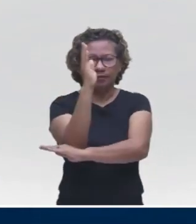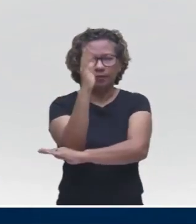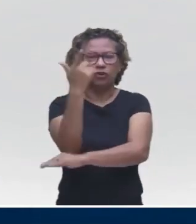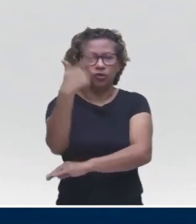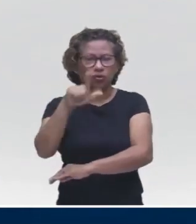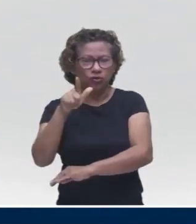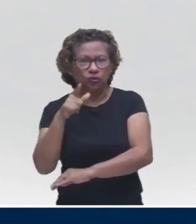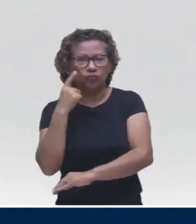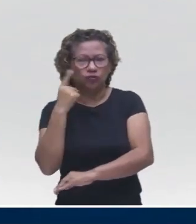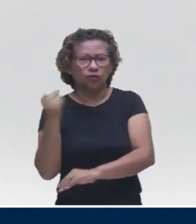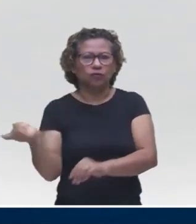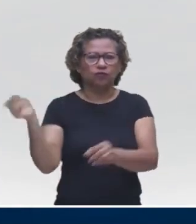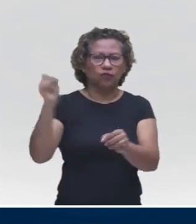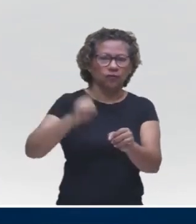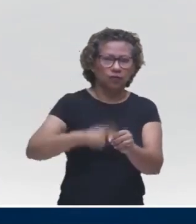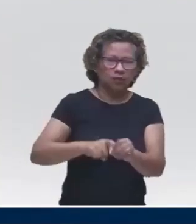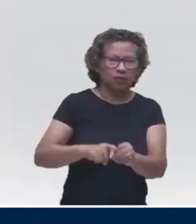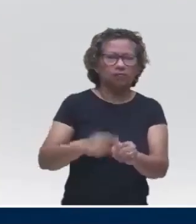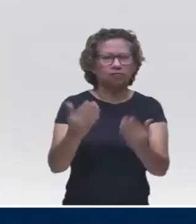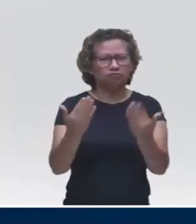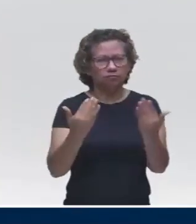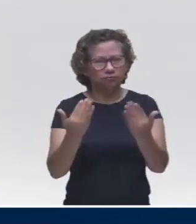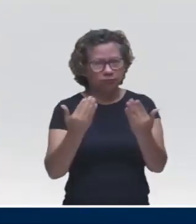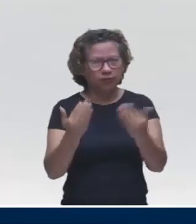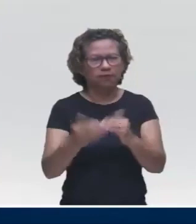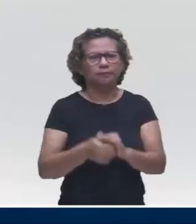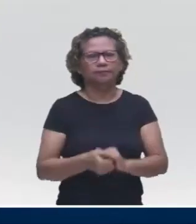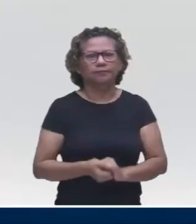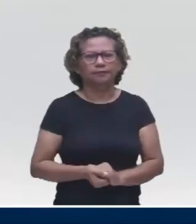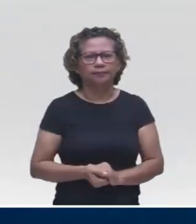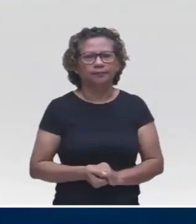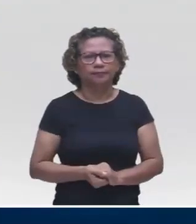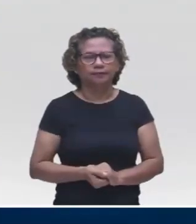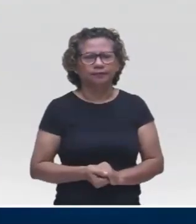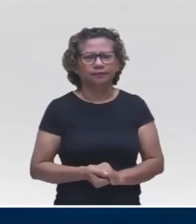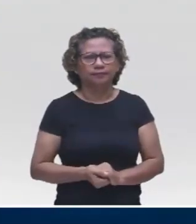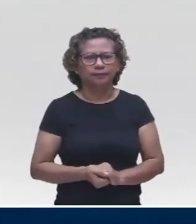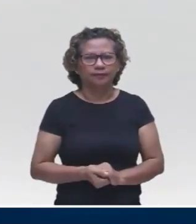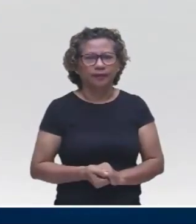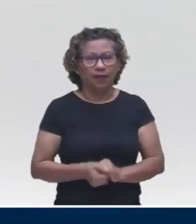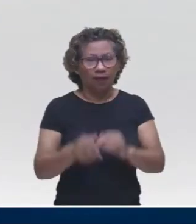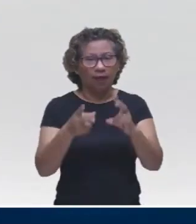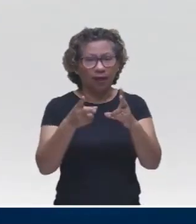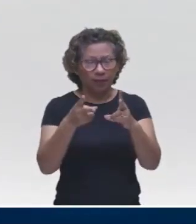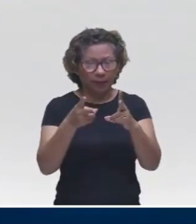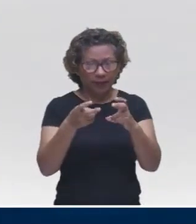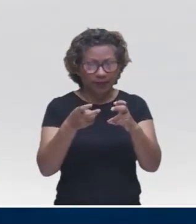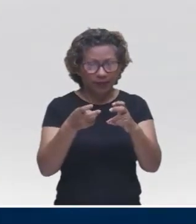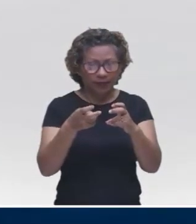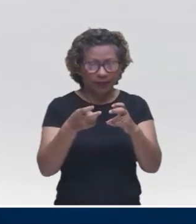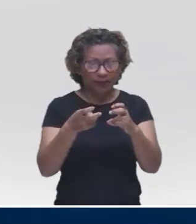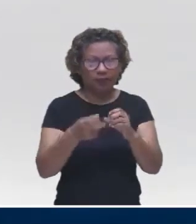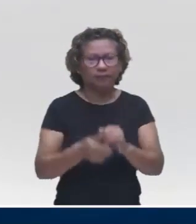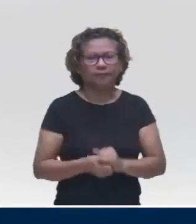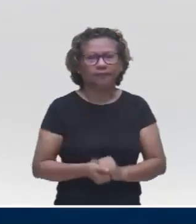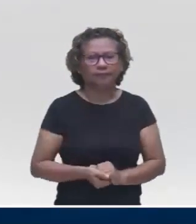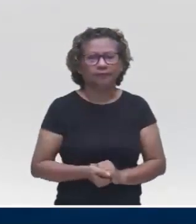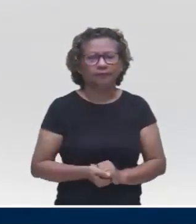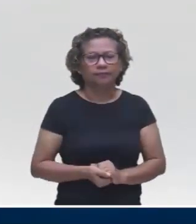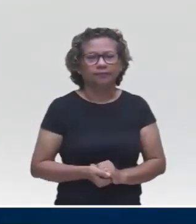questão, só para nós vermos aqui como é que ele era, ó. Tá aqui o gráfico como é que ele era. Vamos jogar ele no